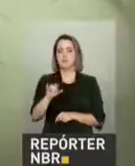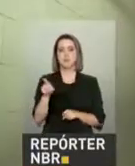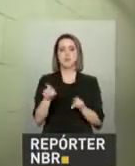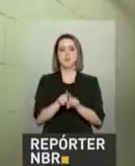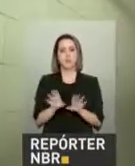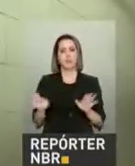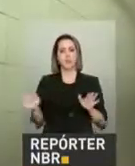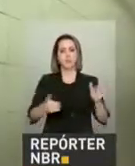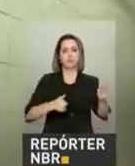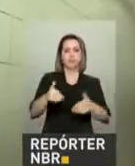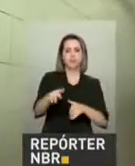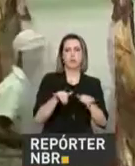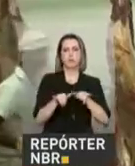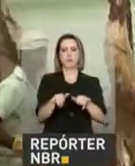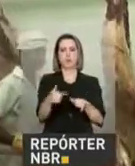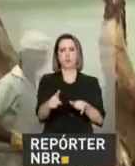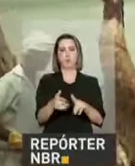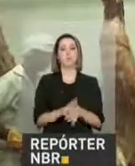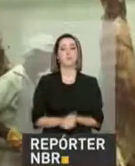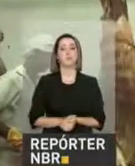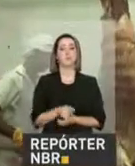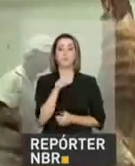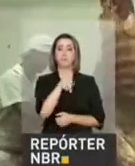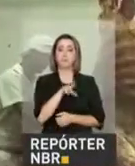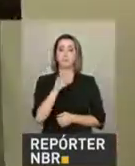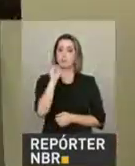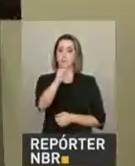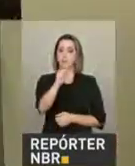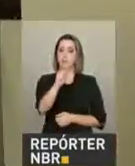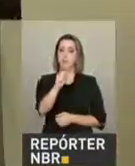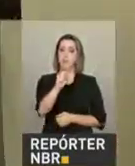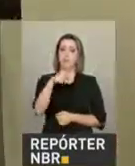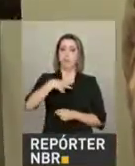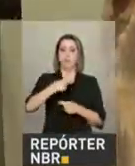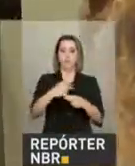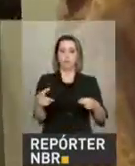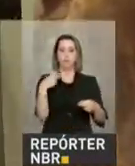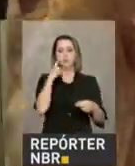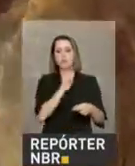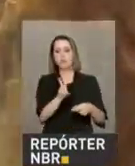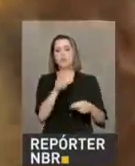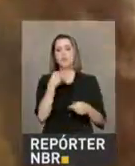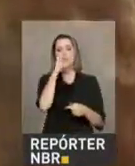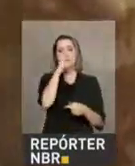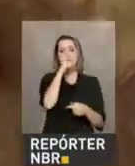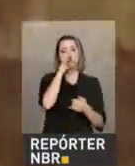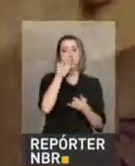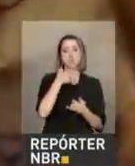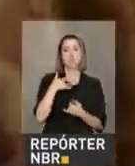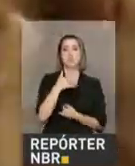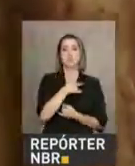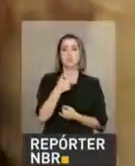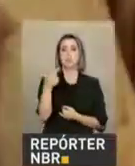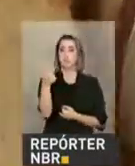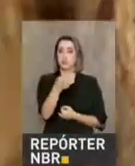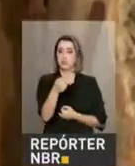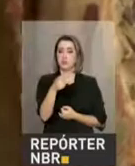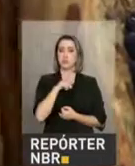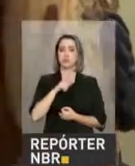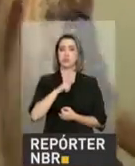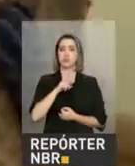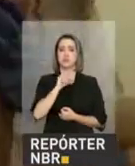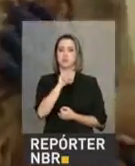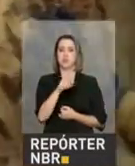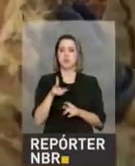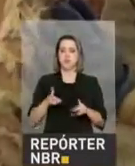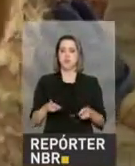Os técnicos também analisaram 8 amostras sobre riscos à saúde. Em 7 delas, foi detectada a presença